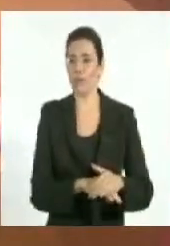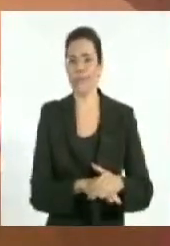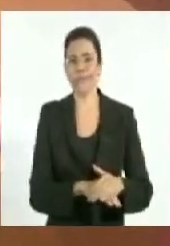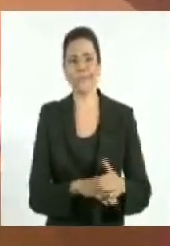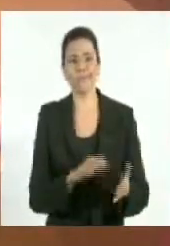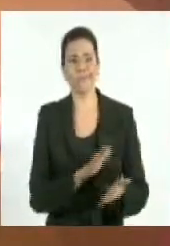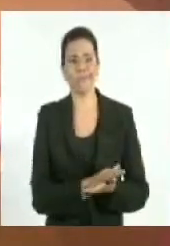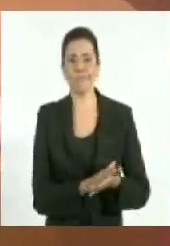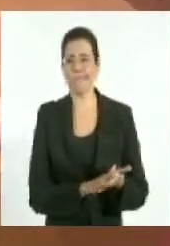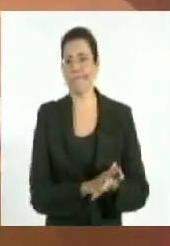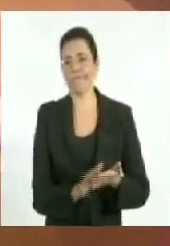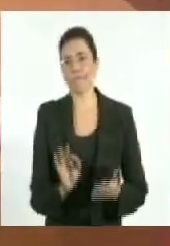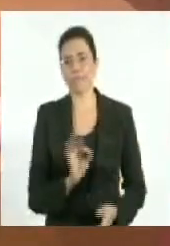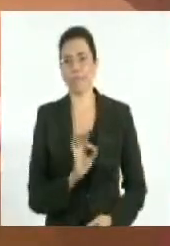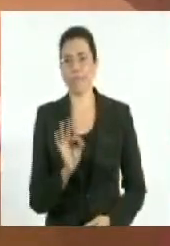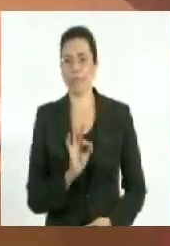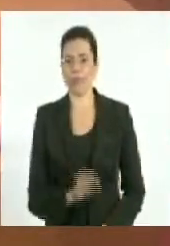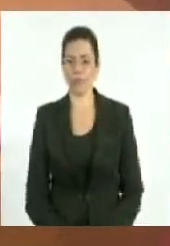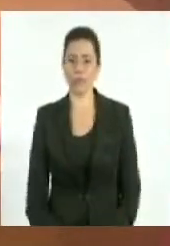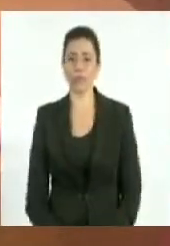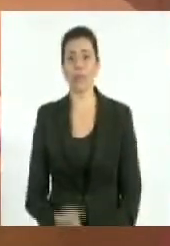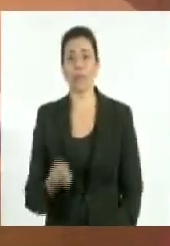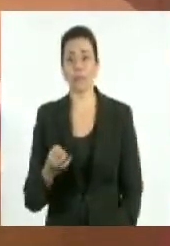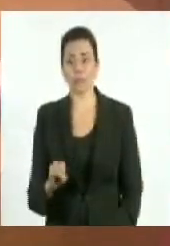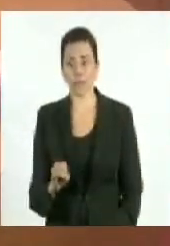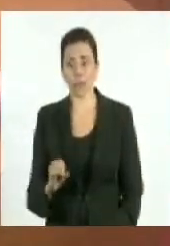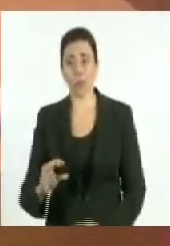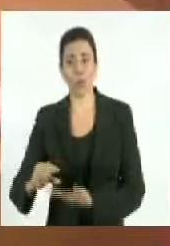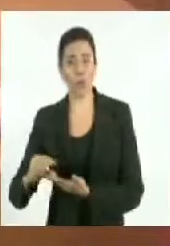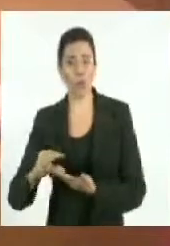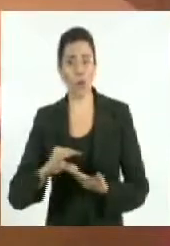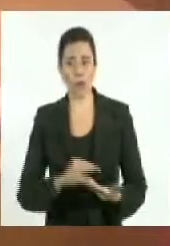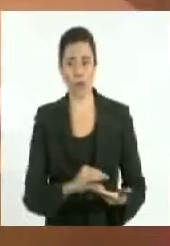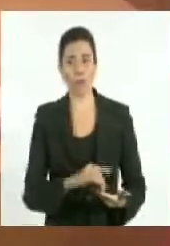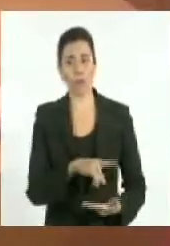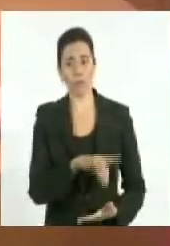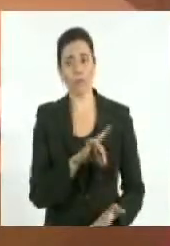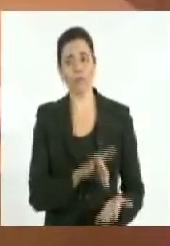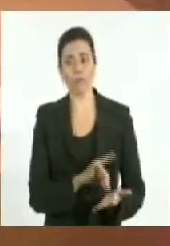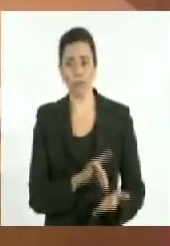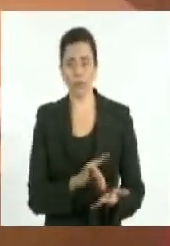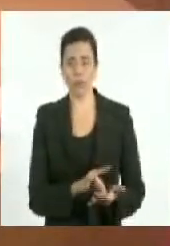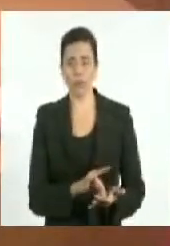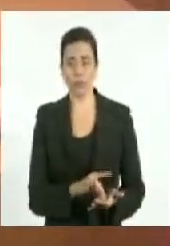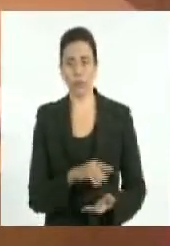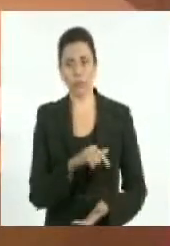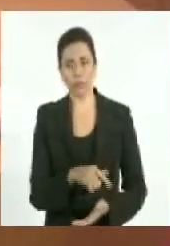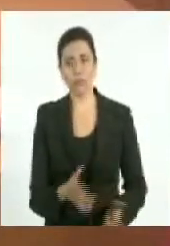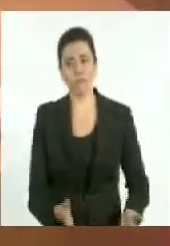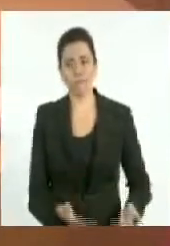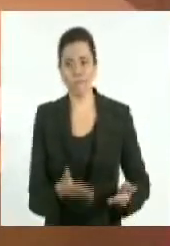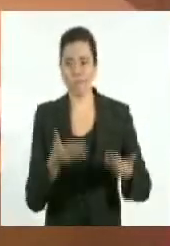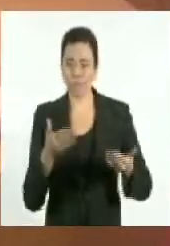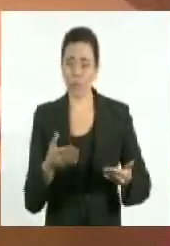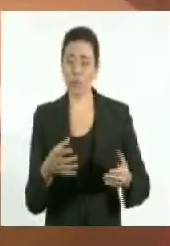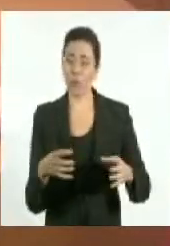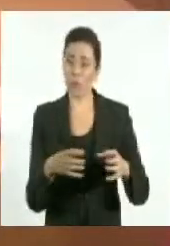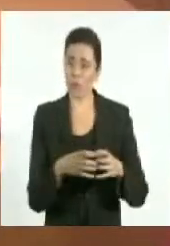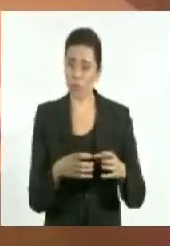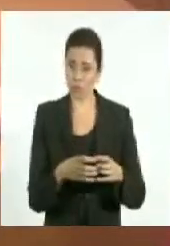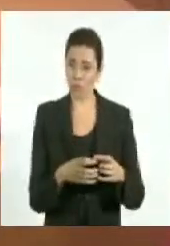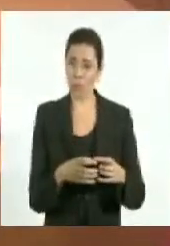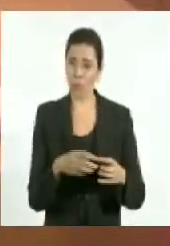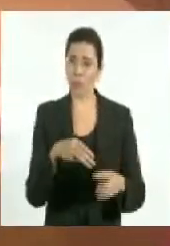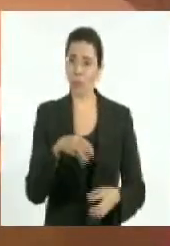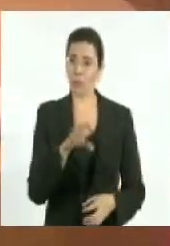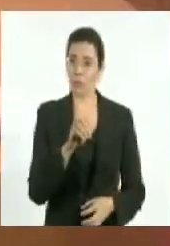a última partida do mata-mata contra a Tombense de Minas Gerais, que é um clube mantido por empresários, né? O Moto hoje estaria na Série